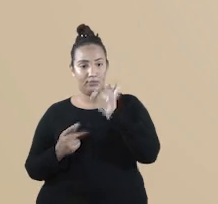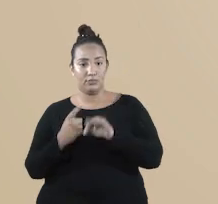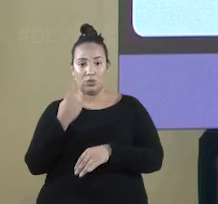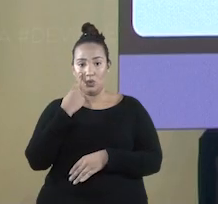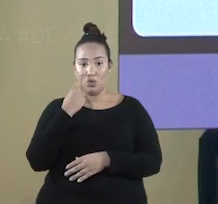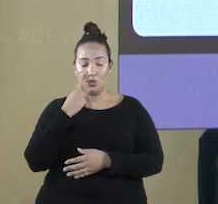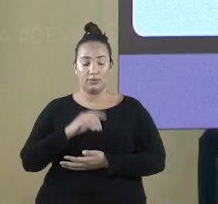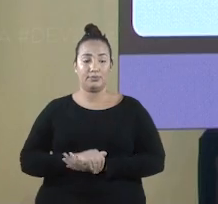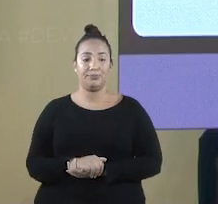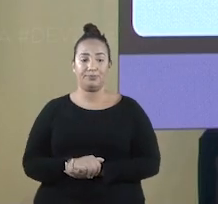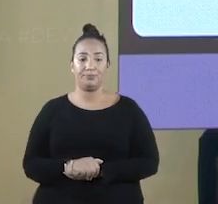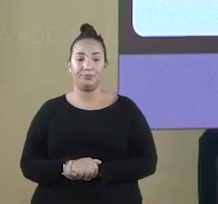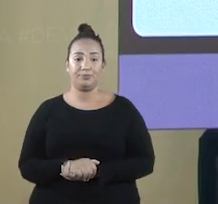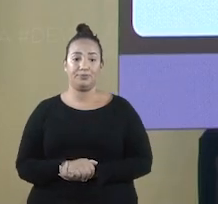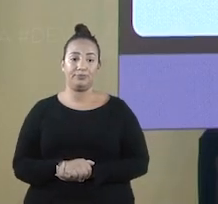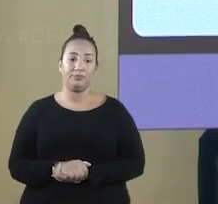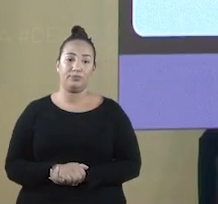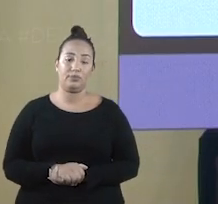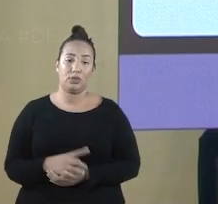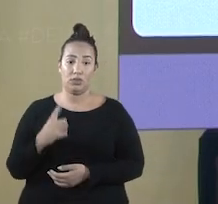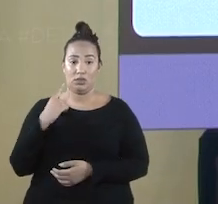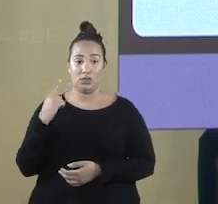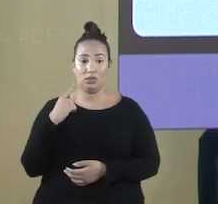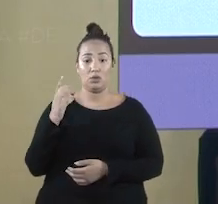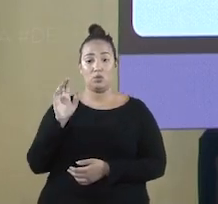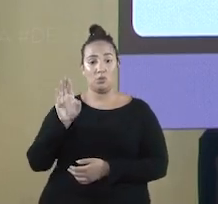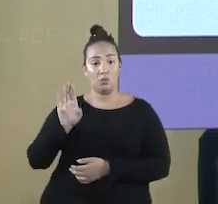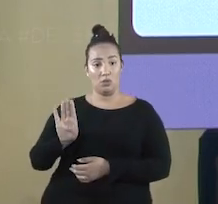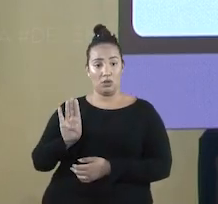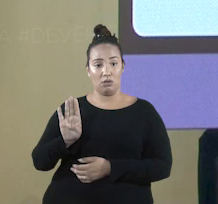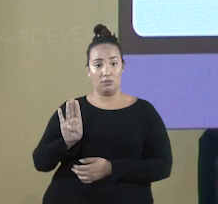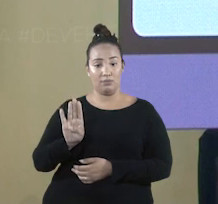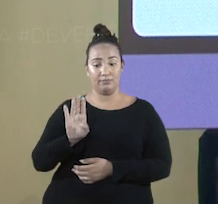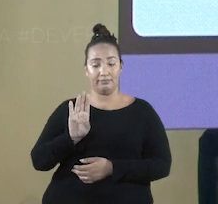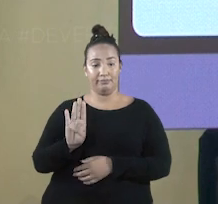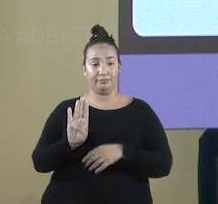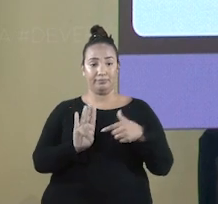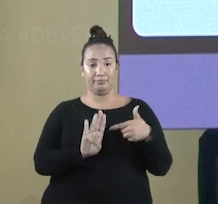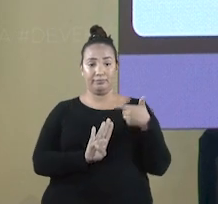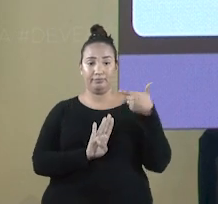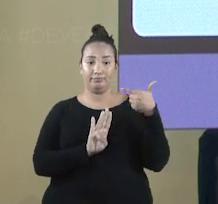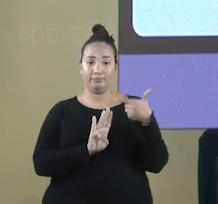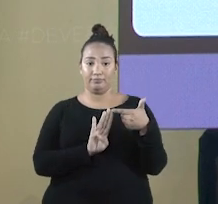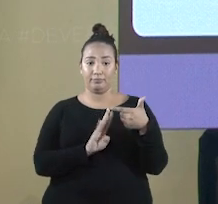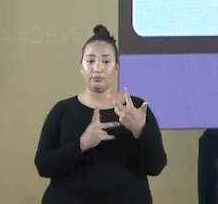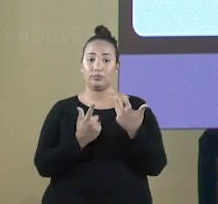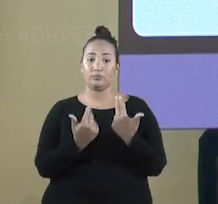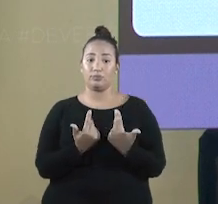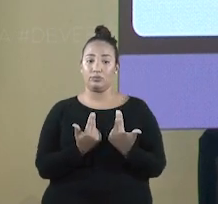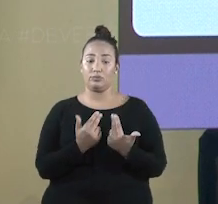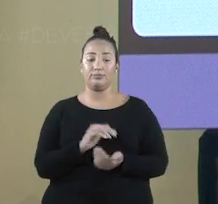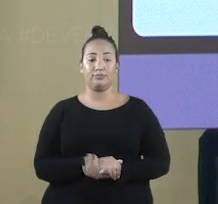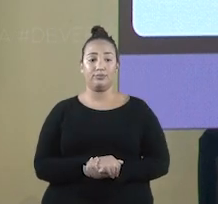hipotenusa. Então, veja bem, aqui eu tenho o cateto B, ok? Então, o quadrado desse